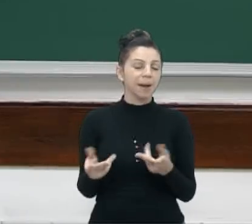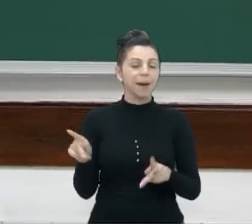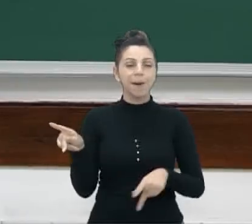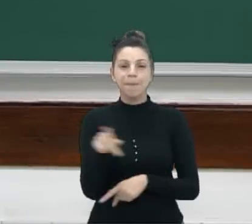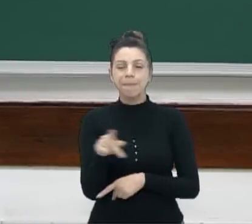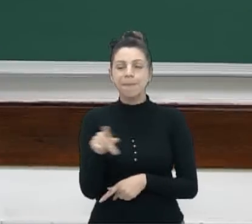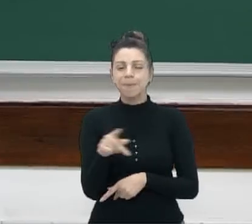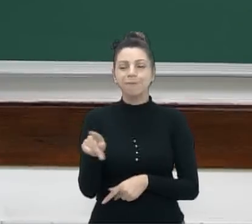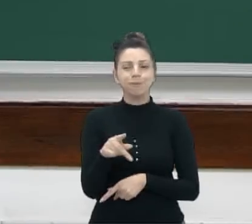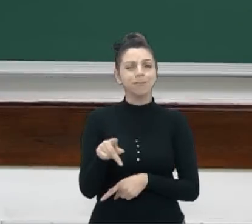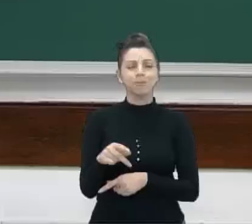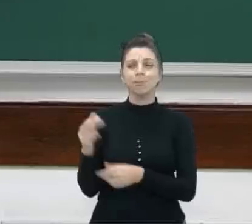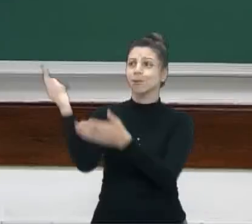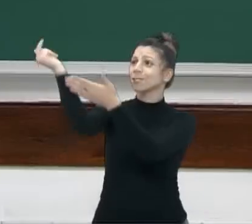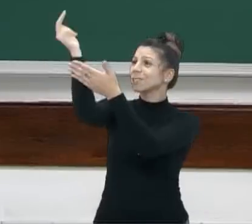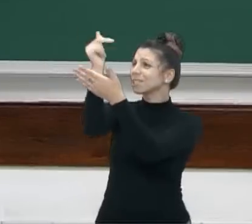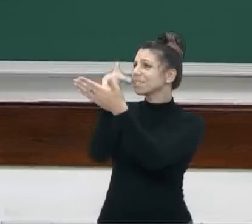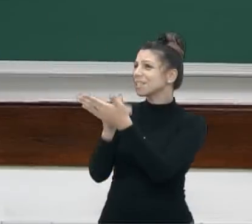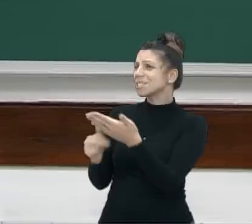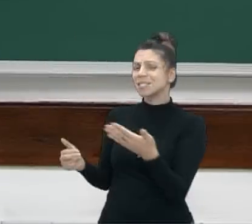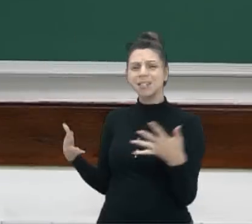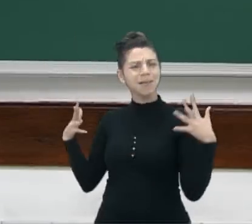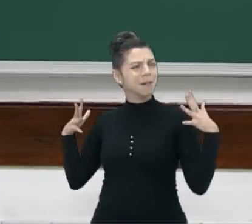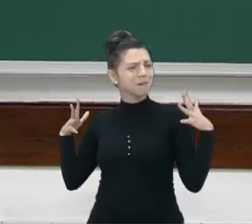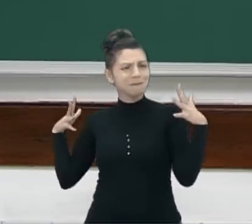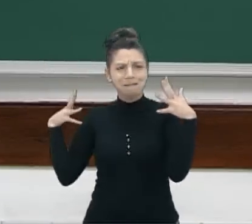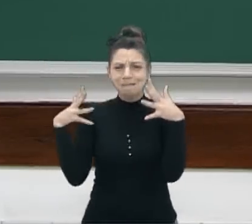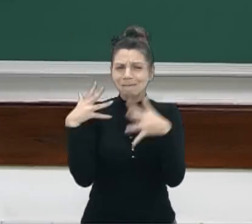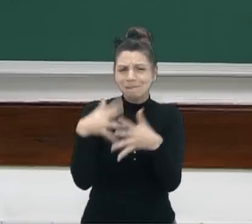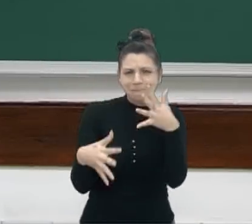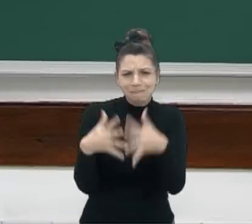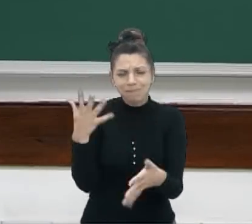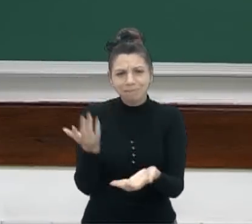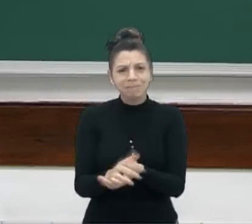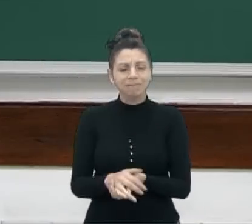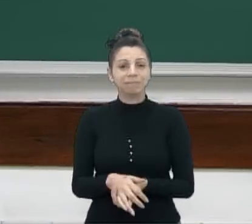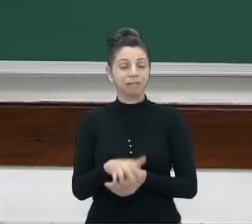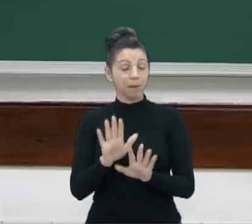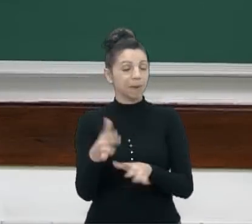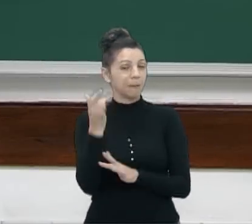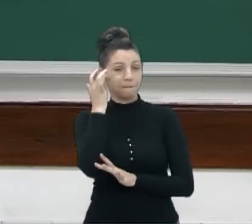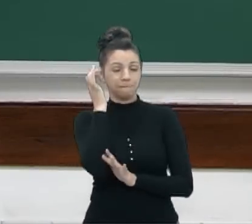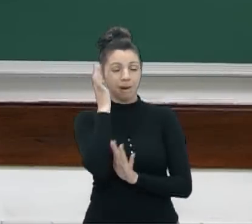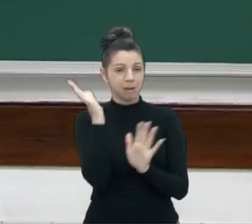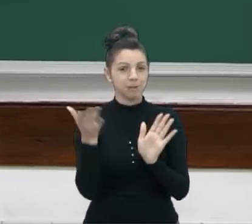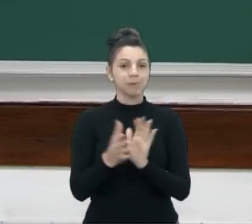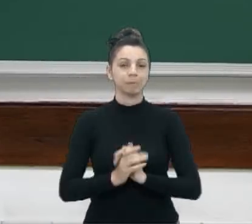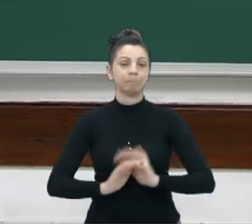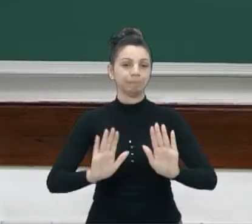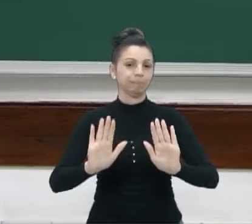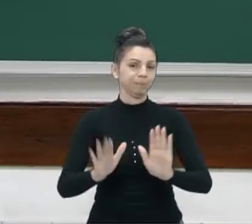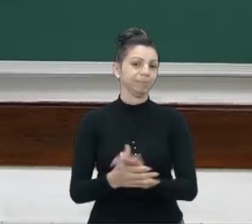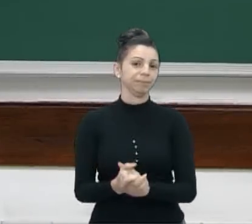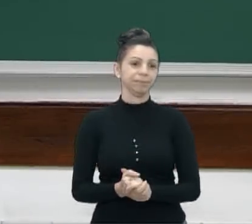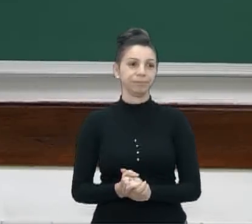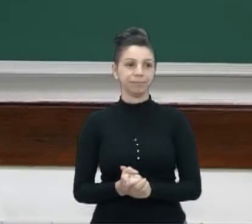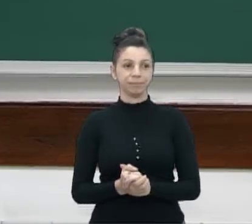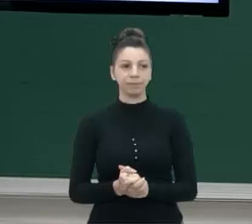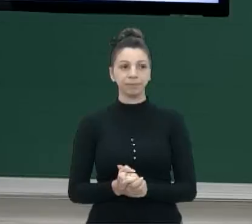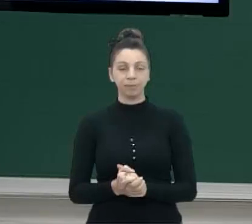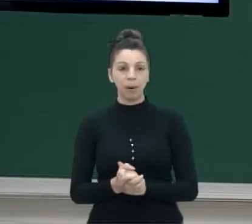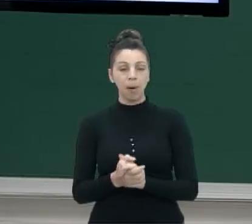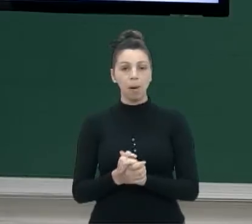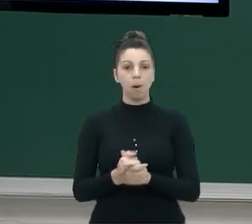desenho complicado esse. É nada. Quer ver como é que é facinho? O que esse desenho está dizendo para mim? Esse